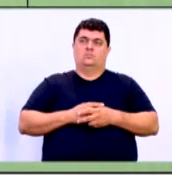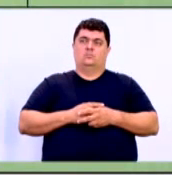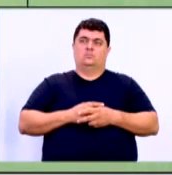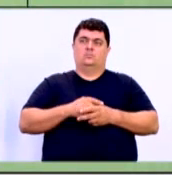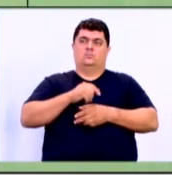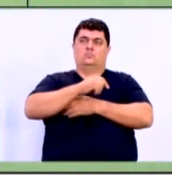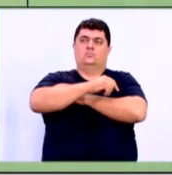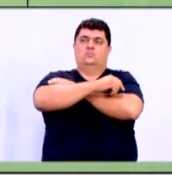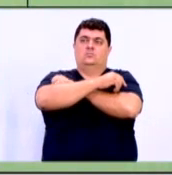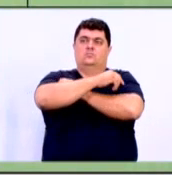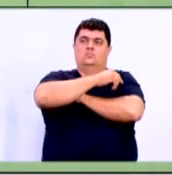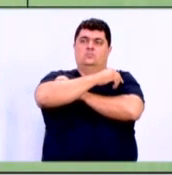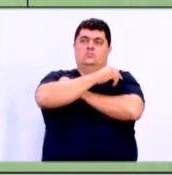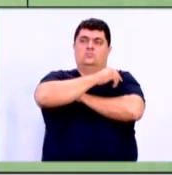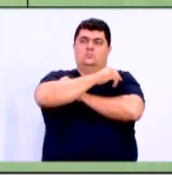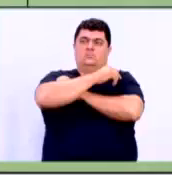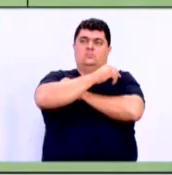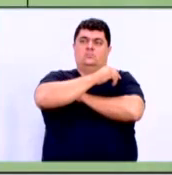certo?